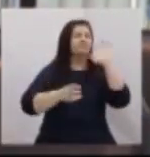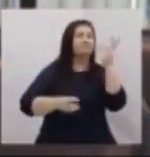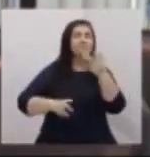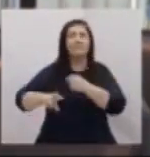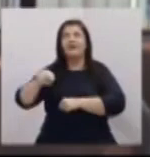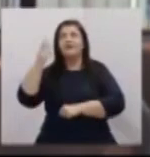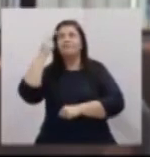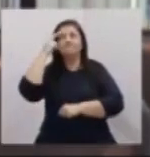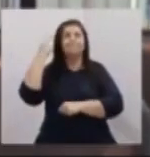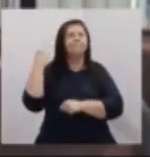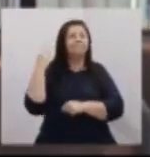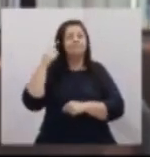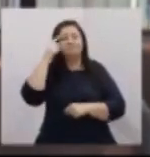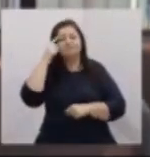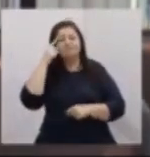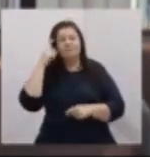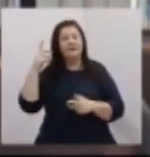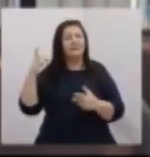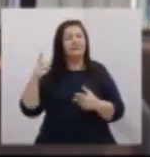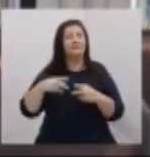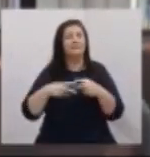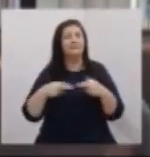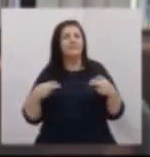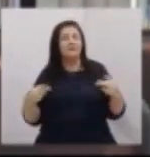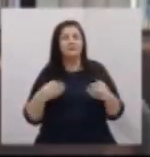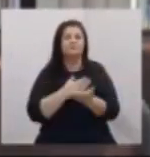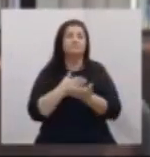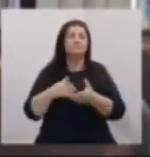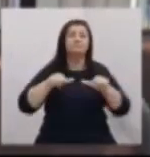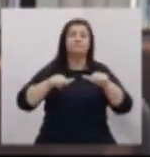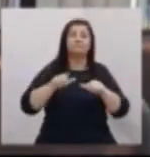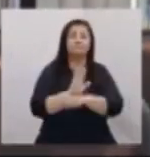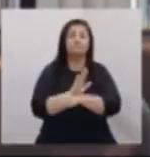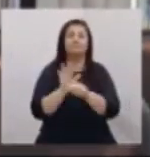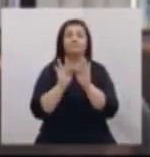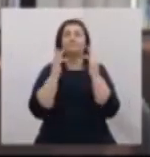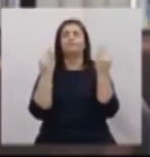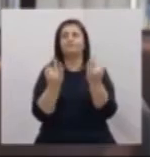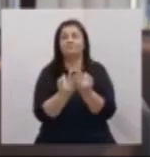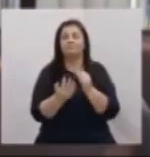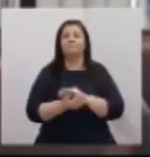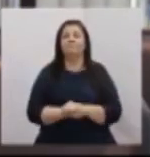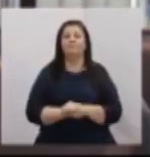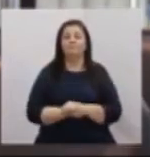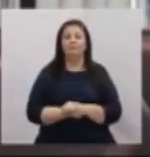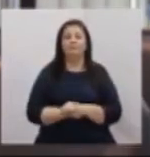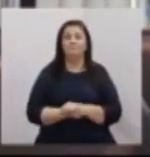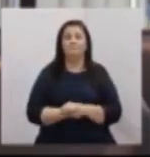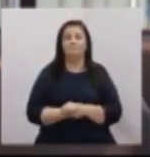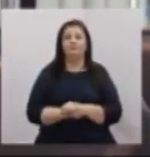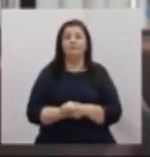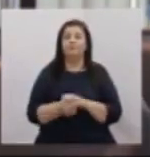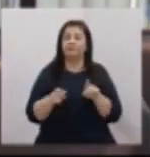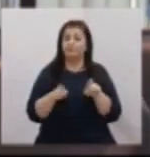datas, eu comecei um trabalho com pastoral familiar na paróquia São Silvestre e